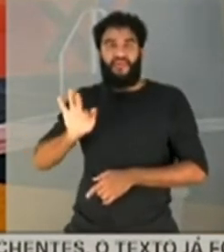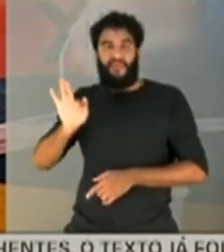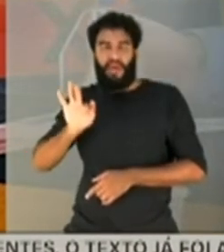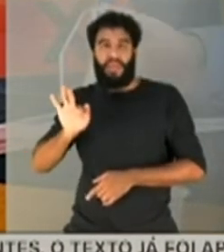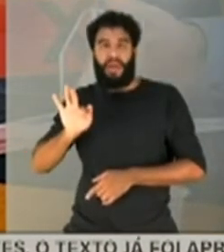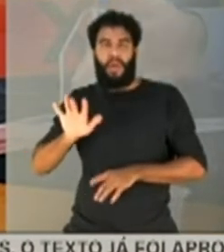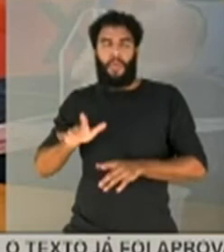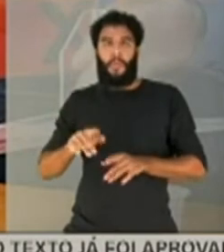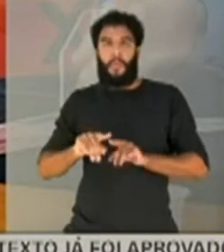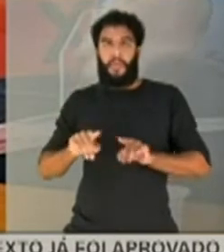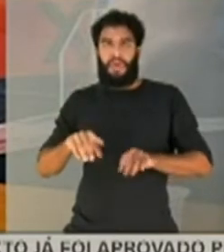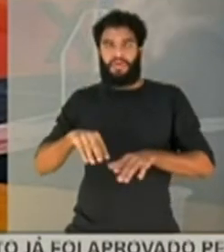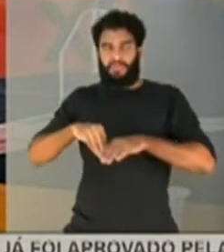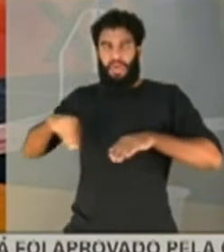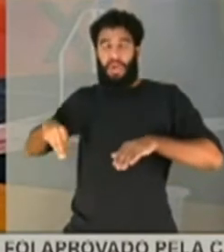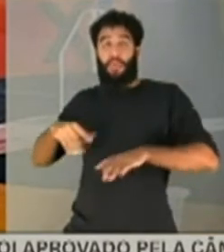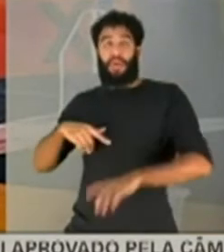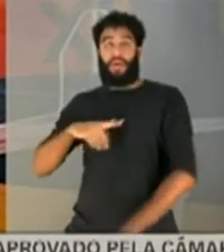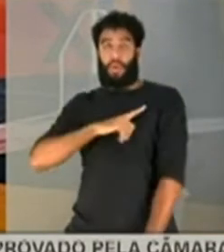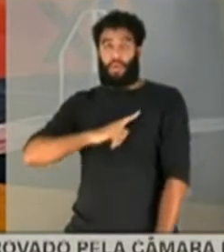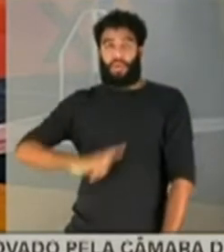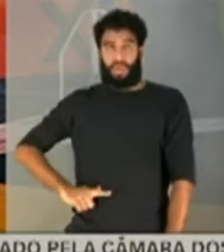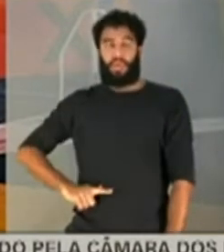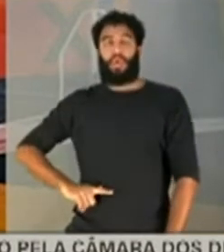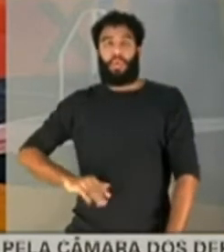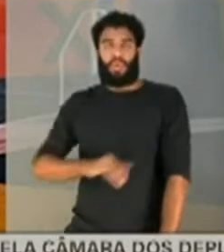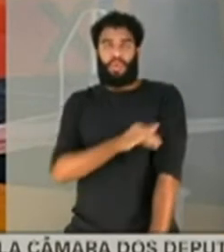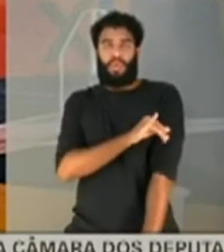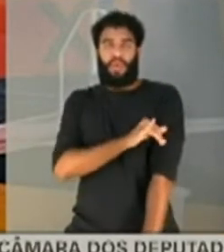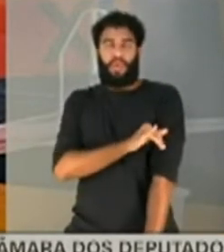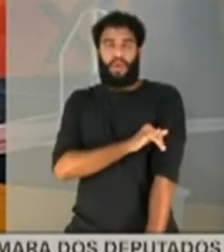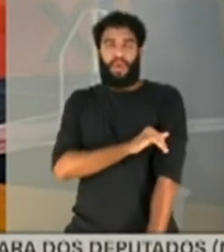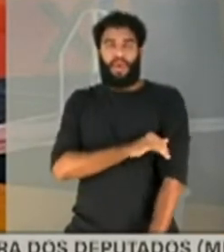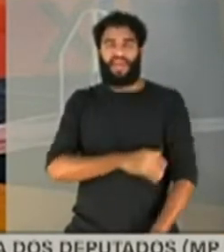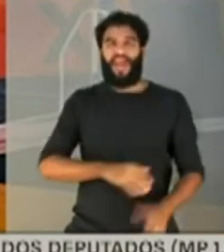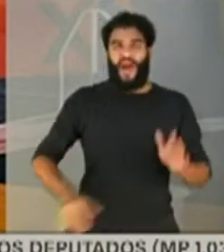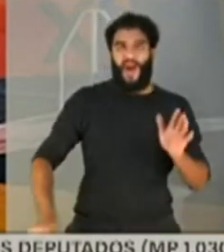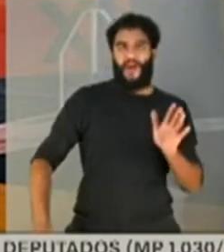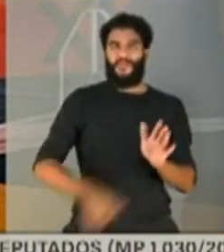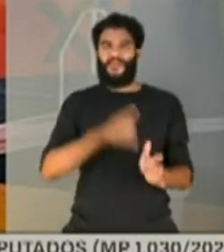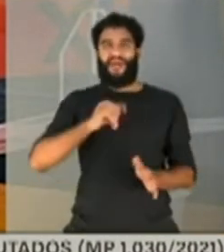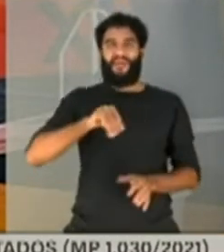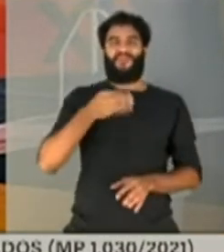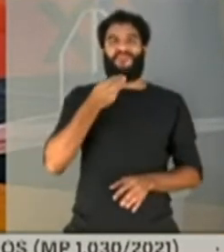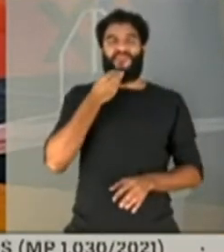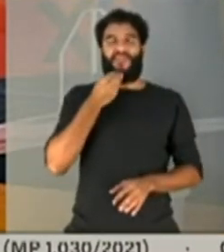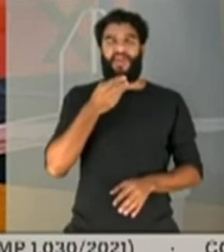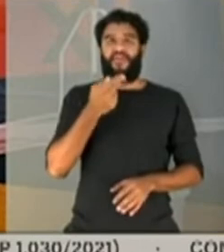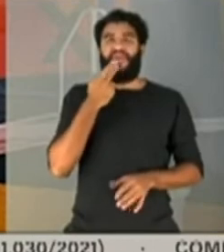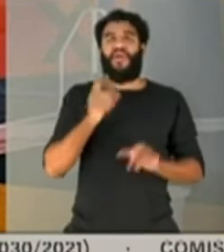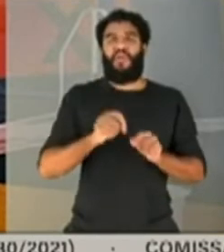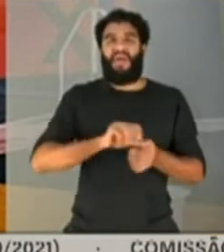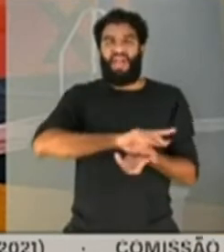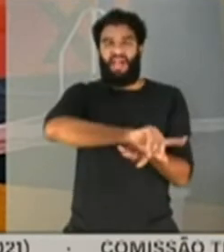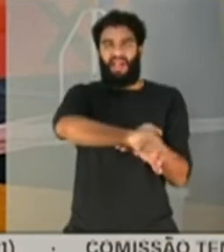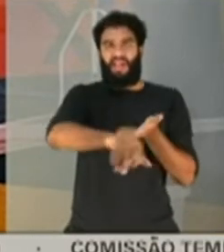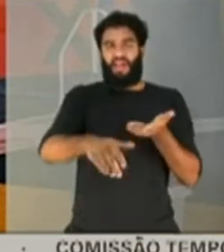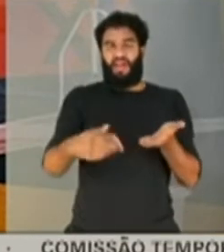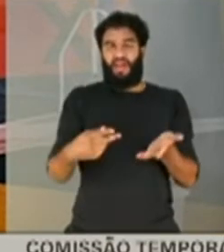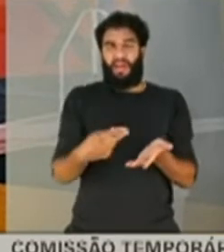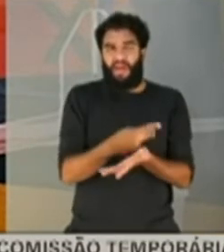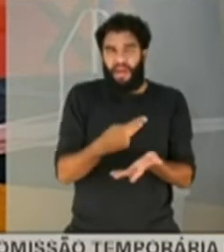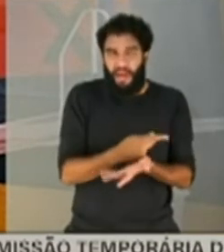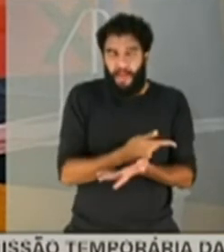governador do Rio de Janeiro na primeira oportunidade fez um monte de lambança então eu quero lhe dizer o seguinte o soro